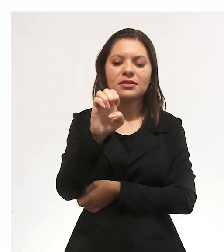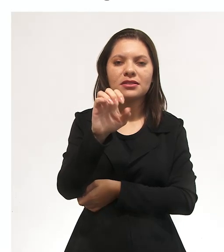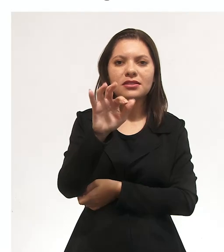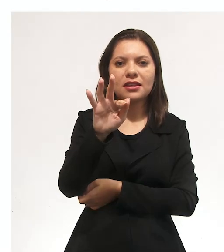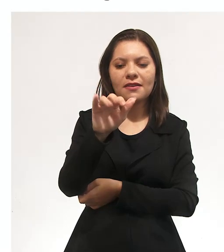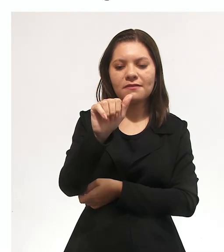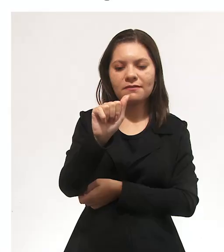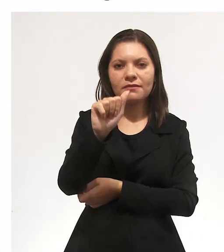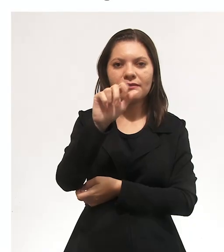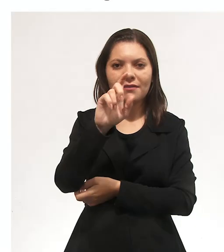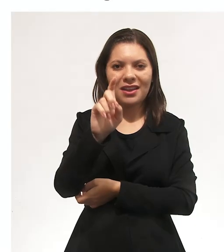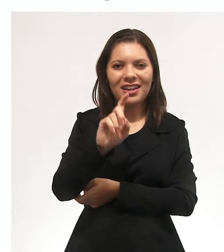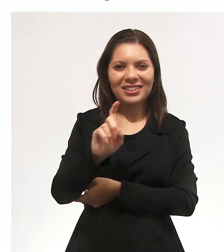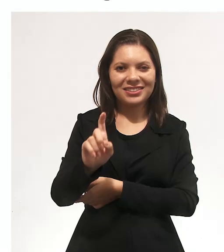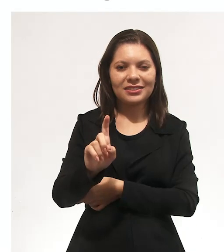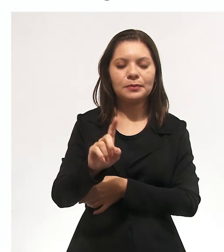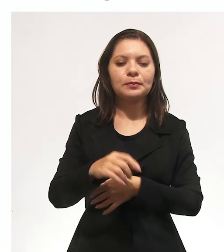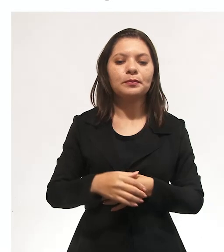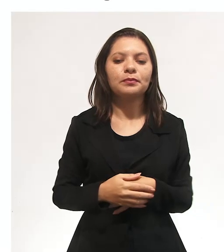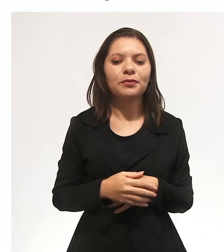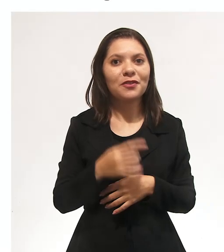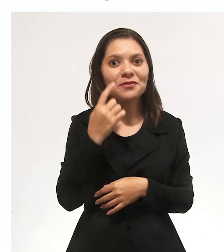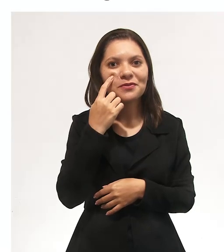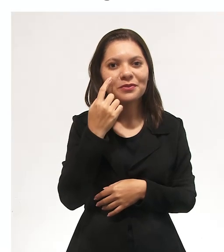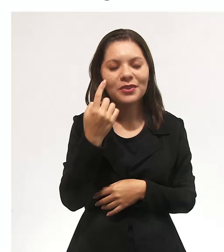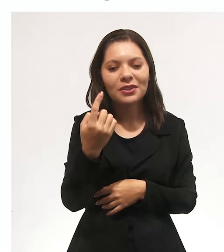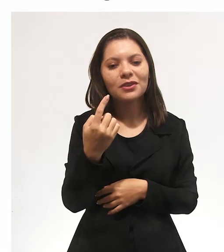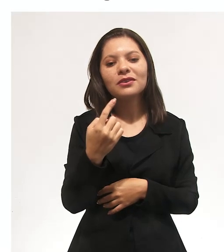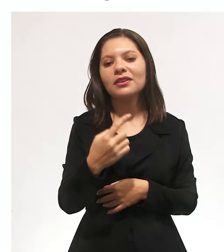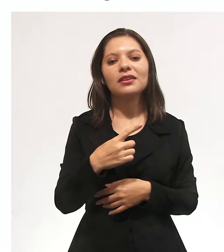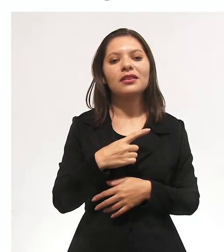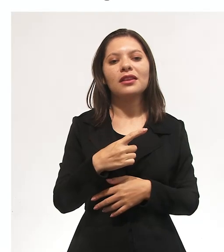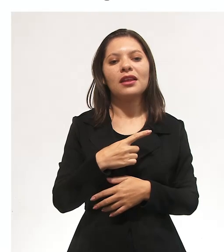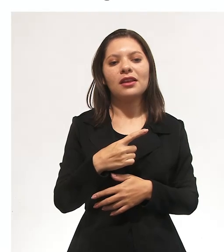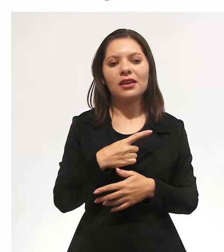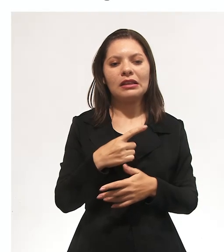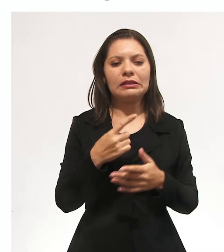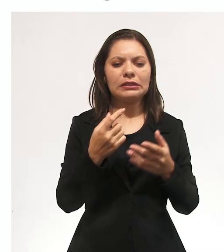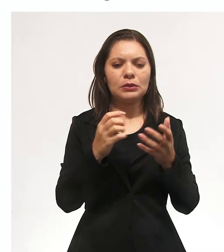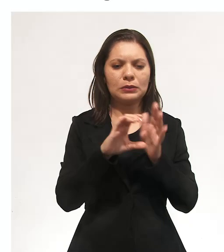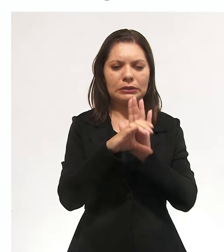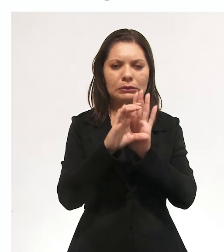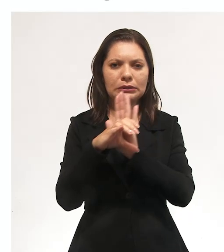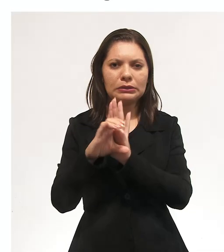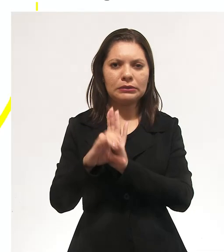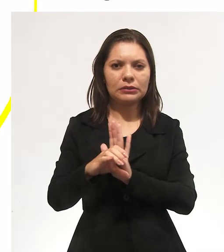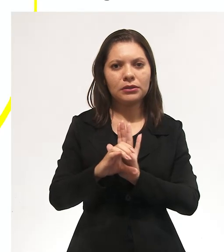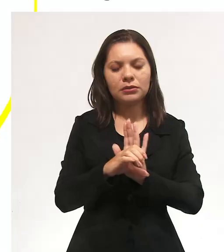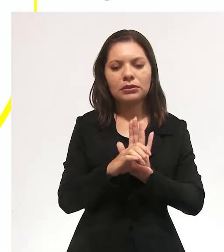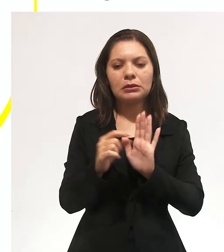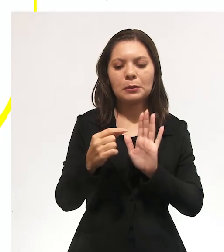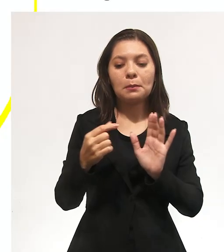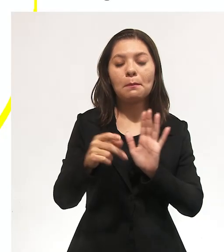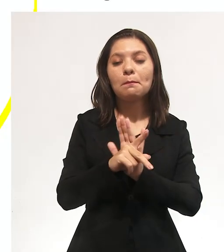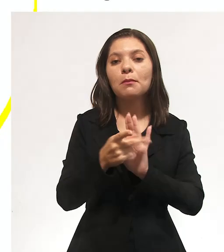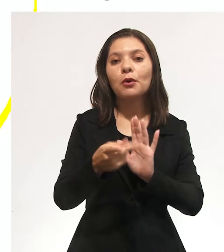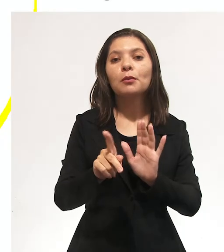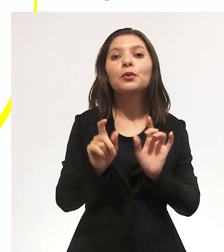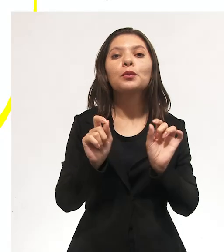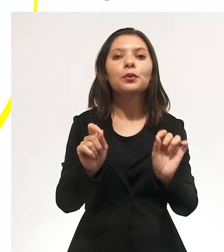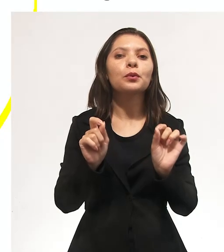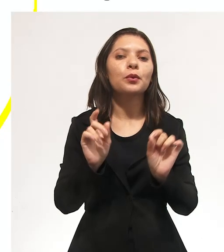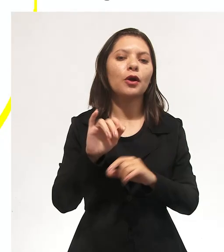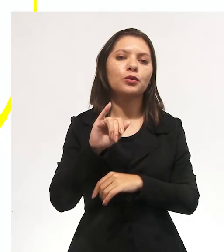Então, observe que nós temos aqui todas essas definições, elas falam